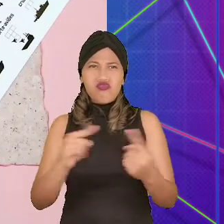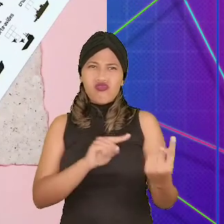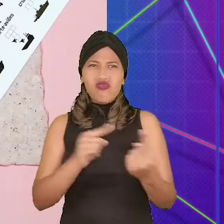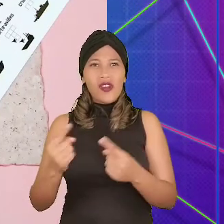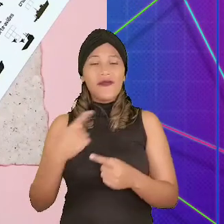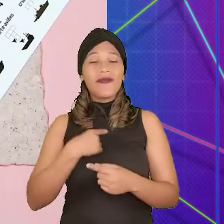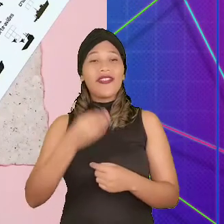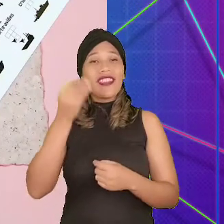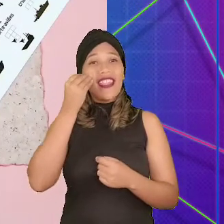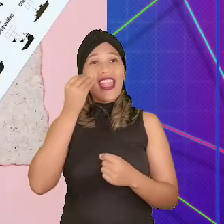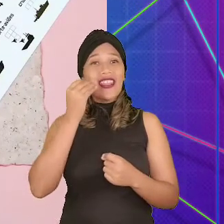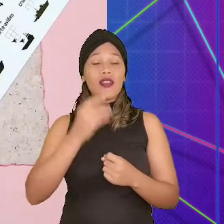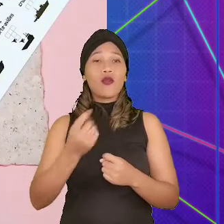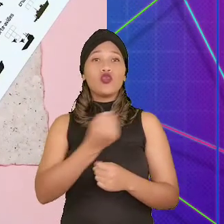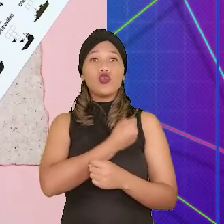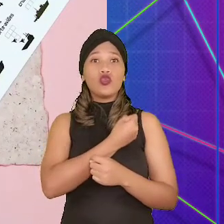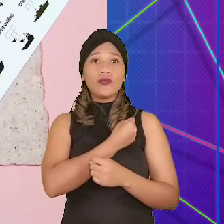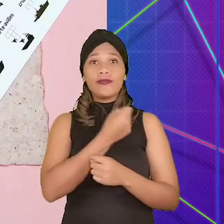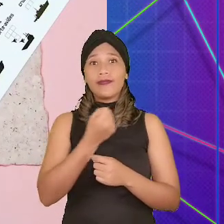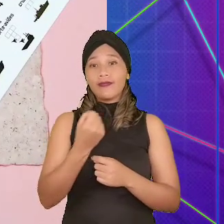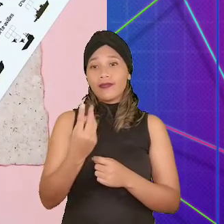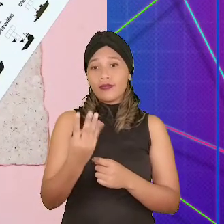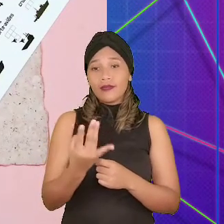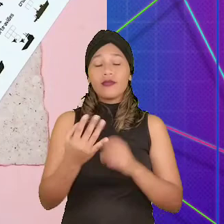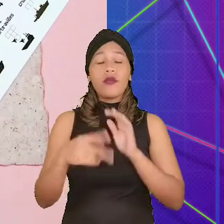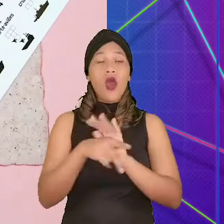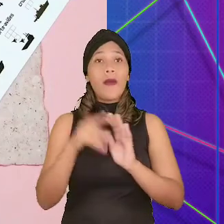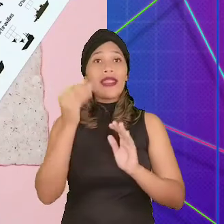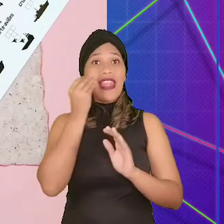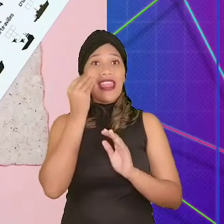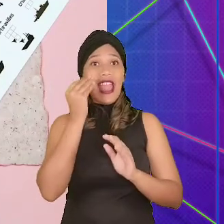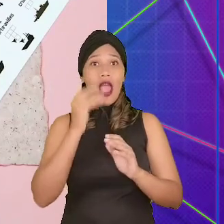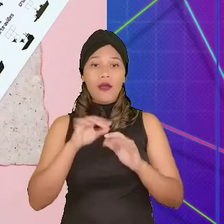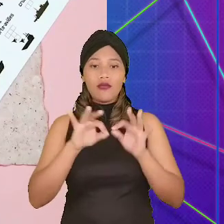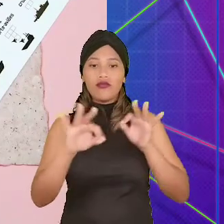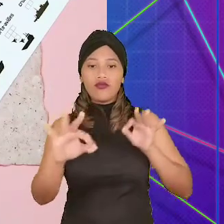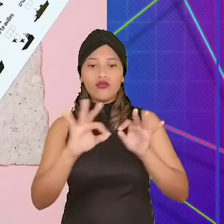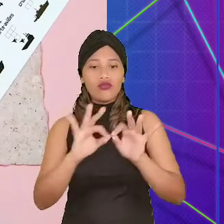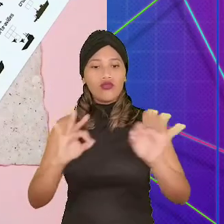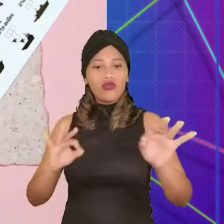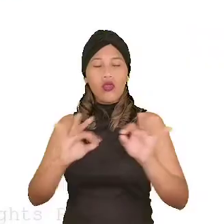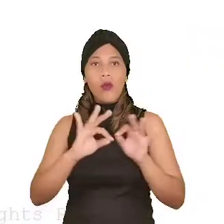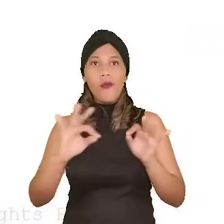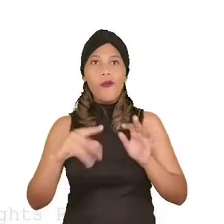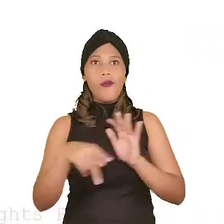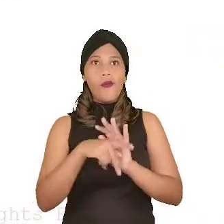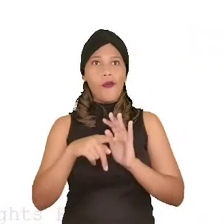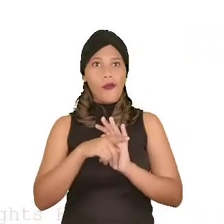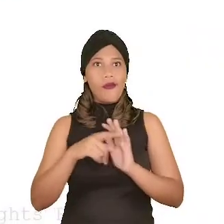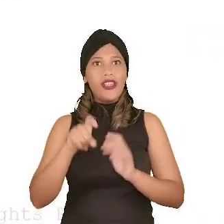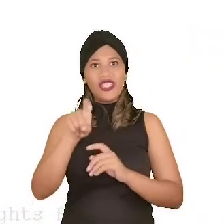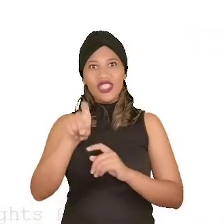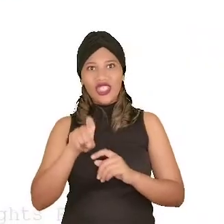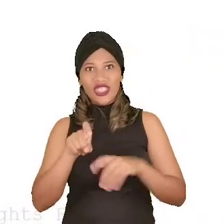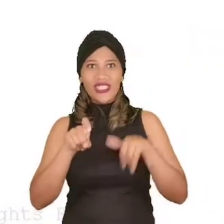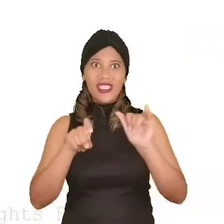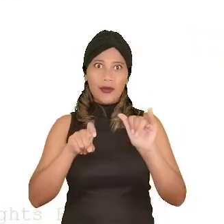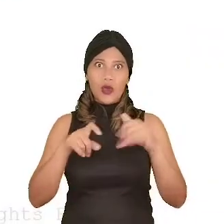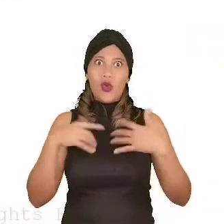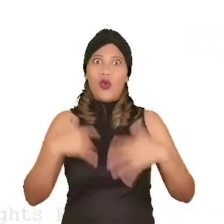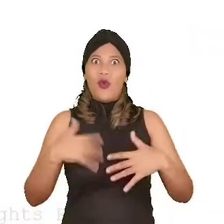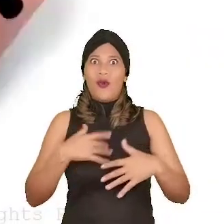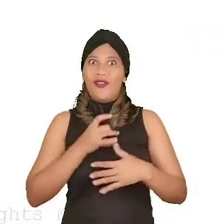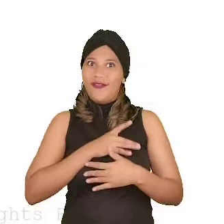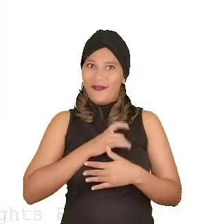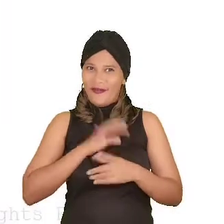oponentes. No plano cartesiano, a gente tem alguns valores que vão definir essas coordenadas. E aqui a gente vai encontrar aquelas letras